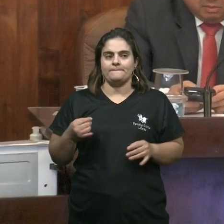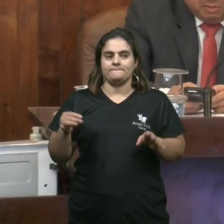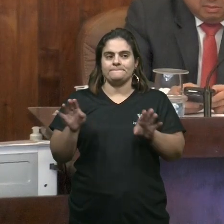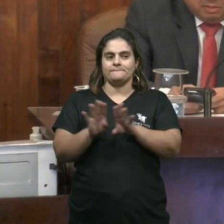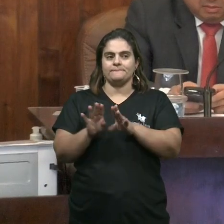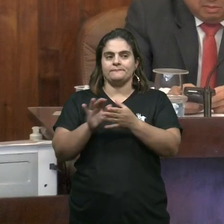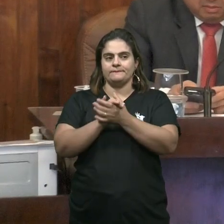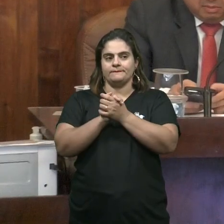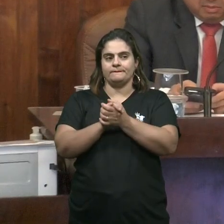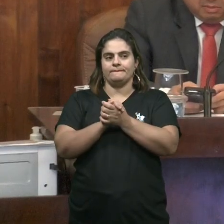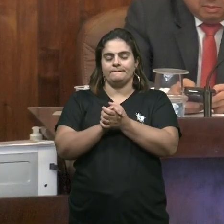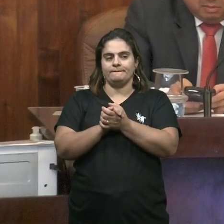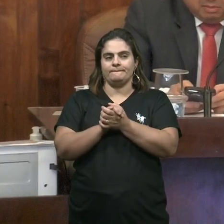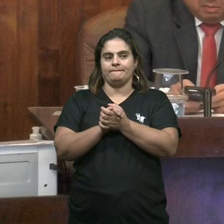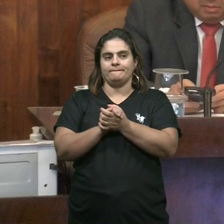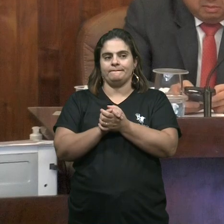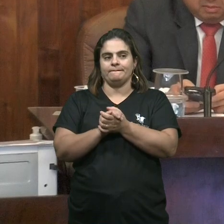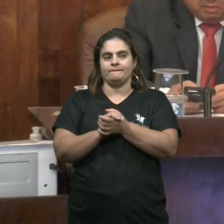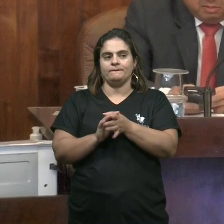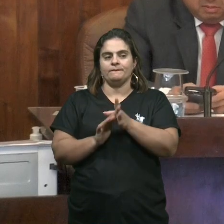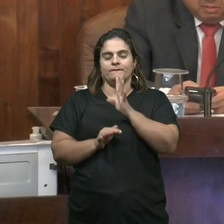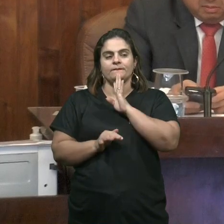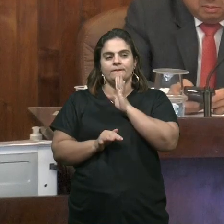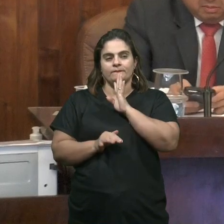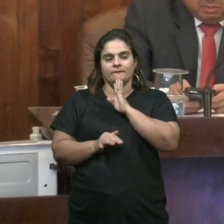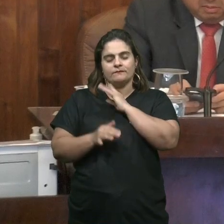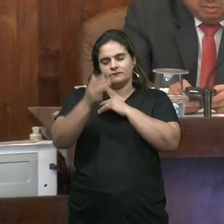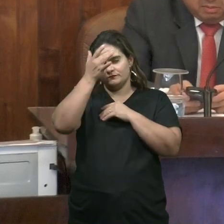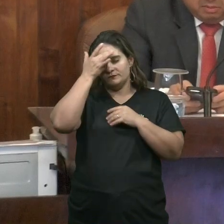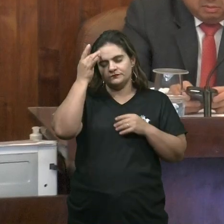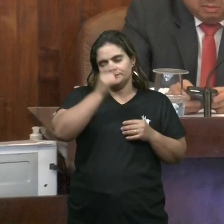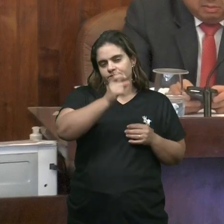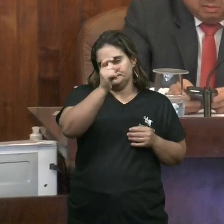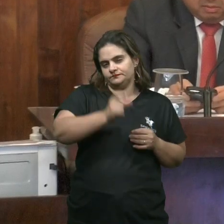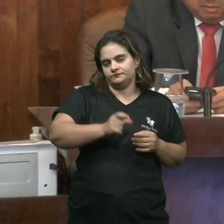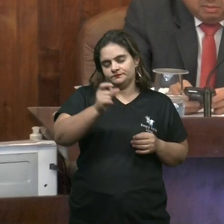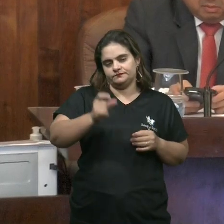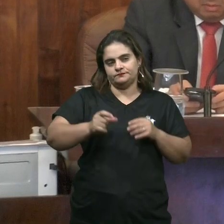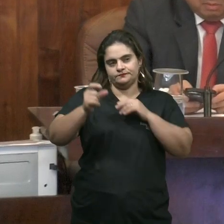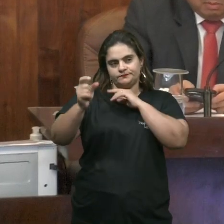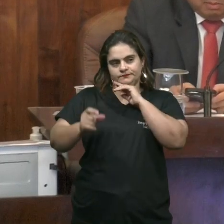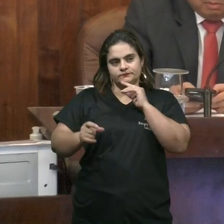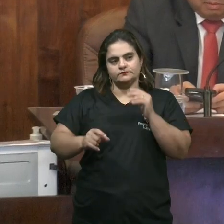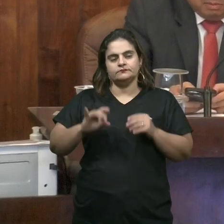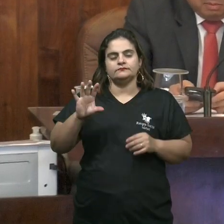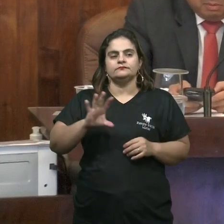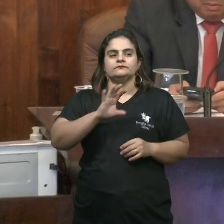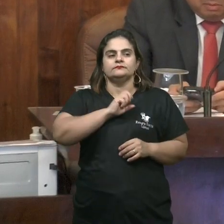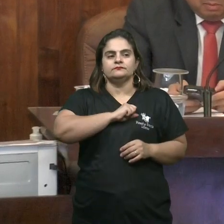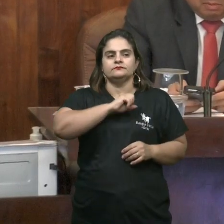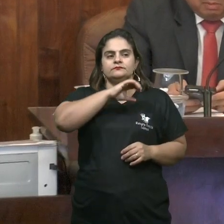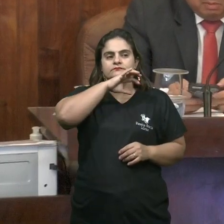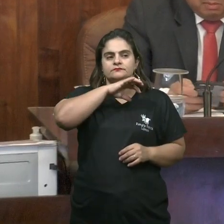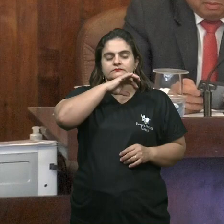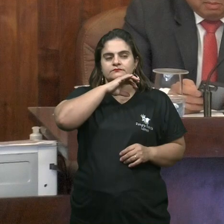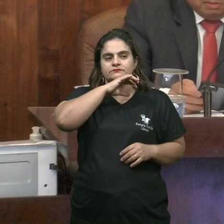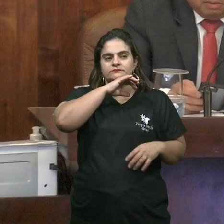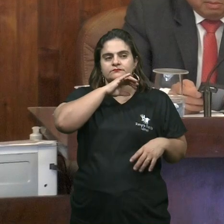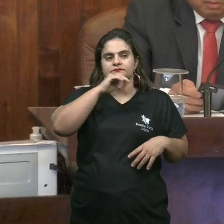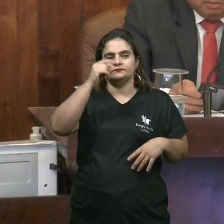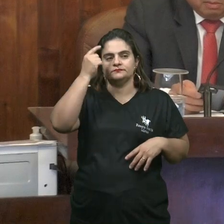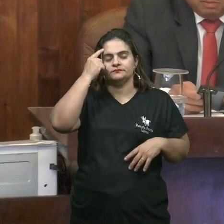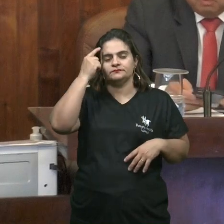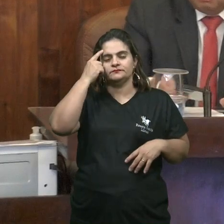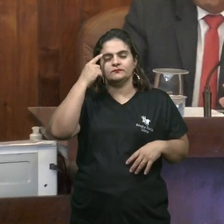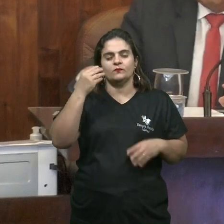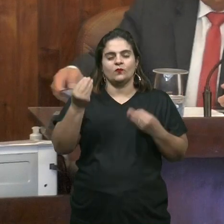cumprimentá-las, eu conheci alguns em especial o amor animal da Jaqueline, eu fico imaginando